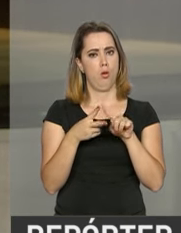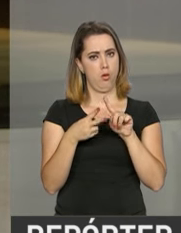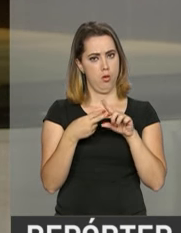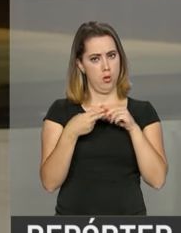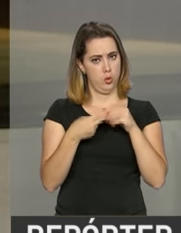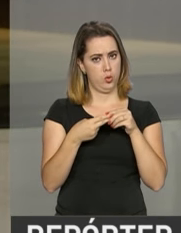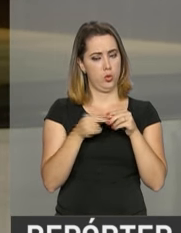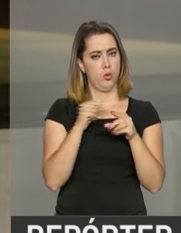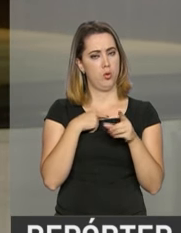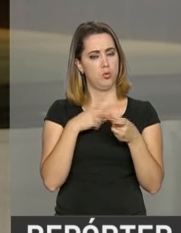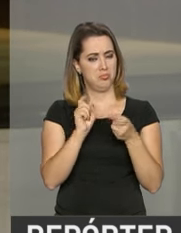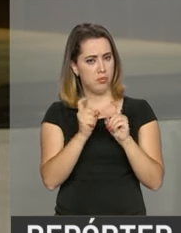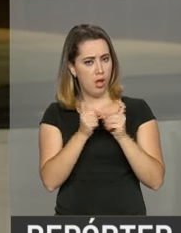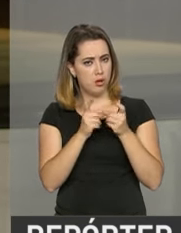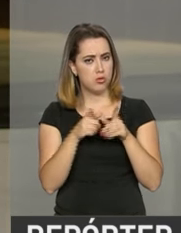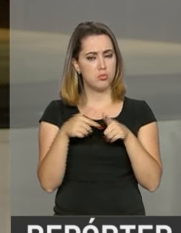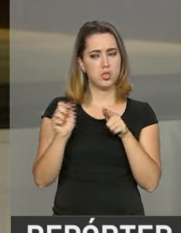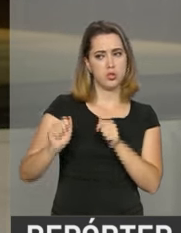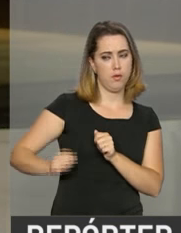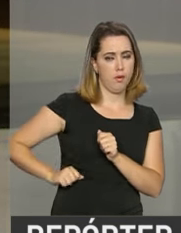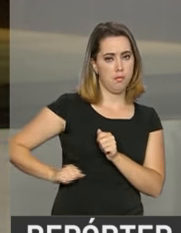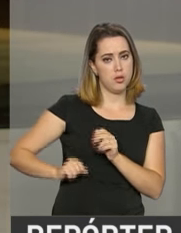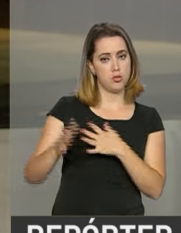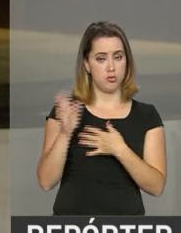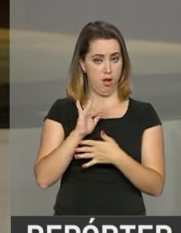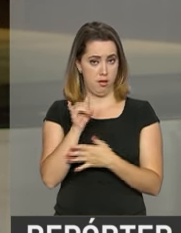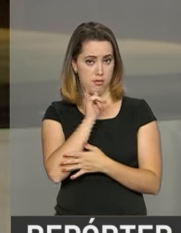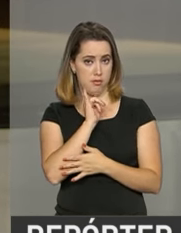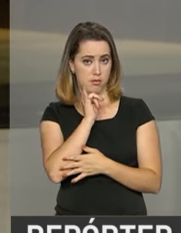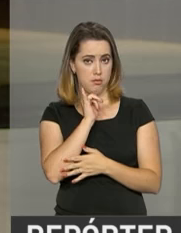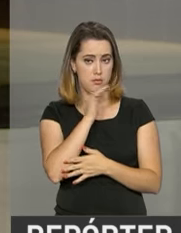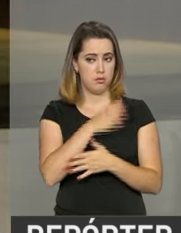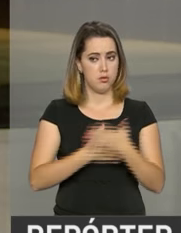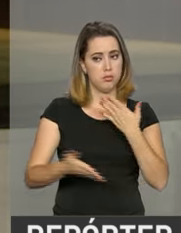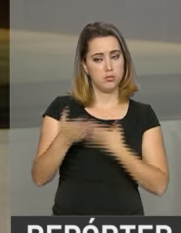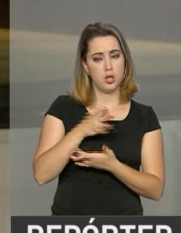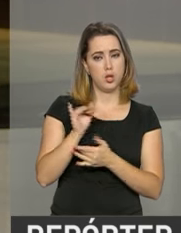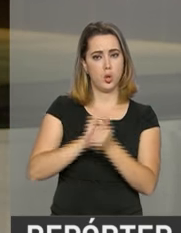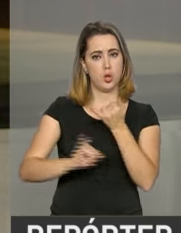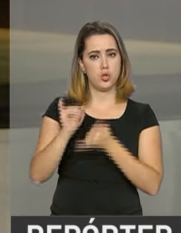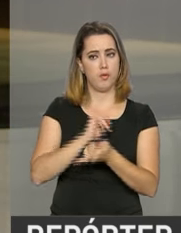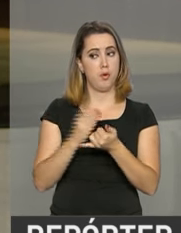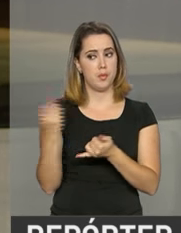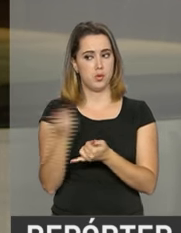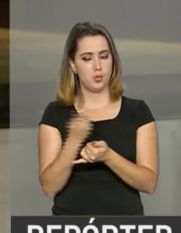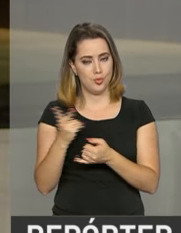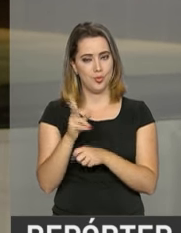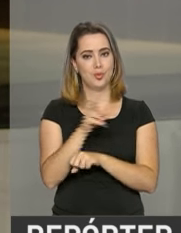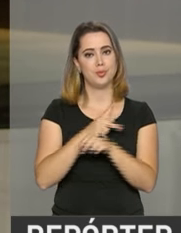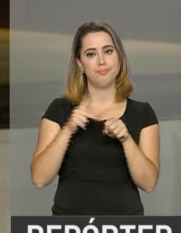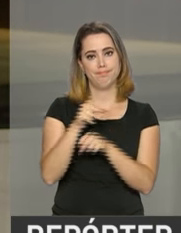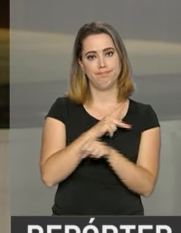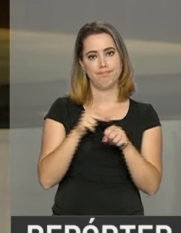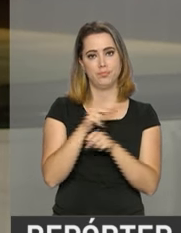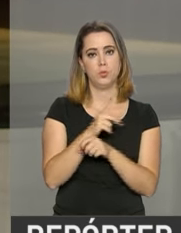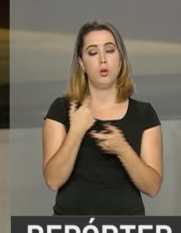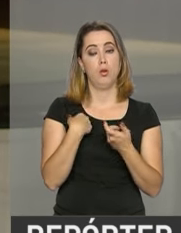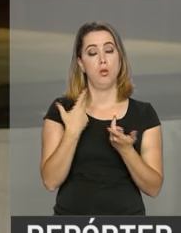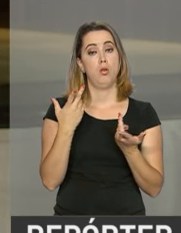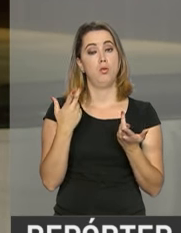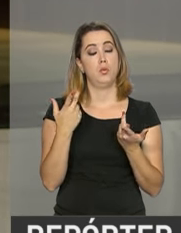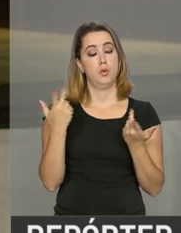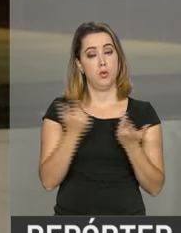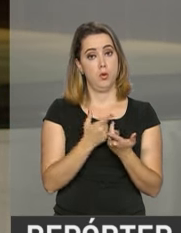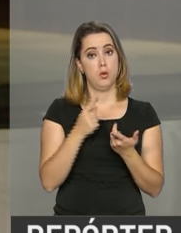a questões diplomáticas e consulares como por exemplo a troca de informações entre os dois países sobre a dispersão